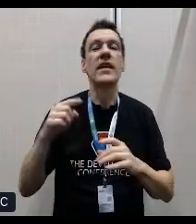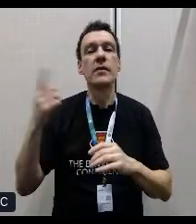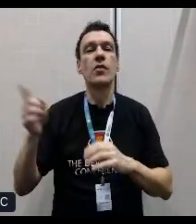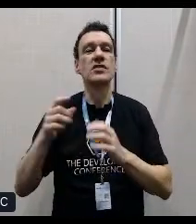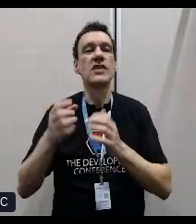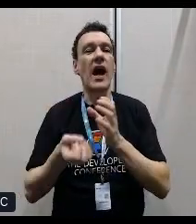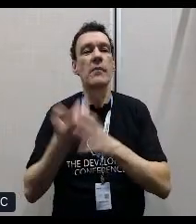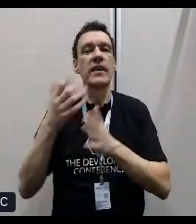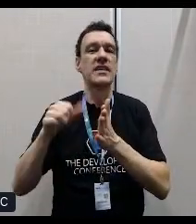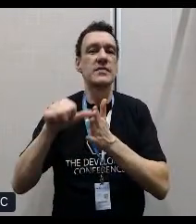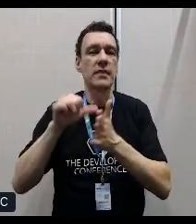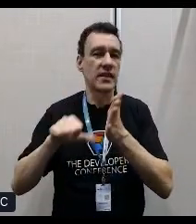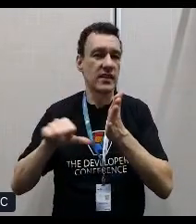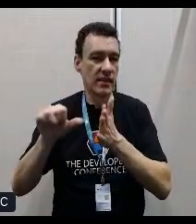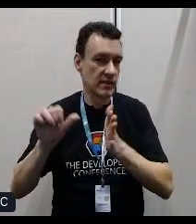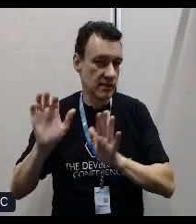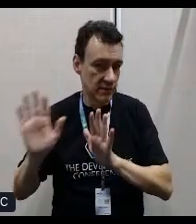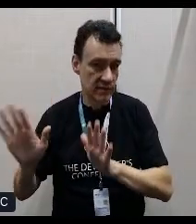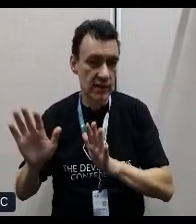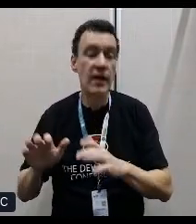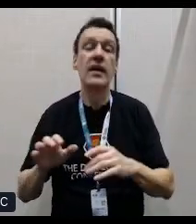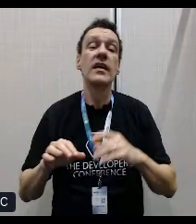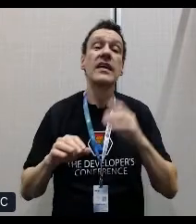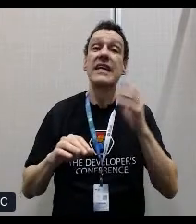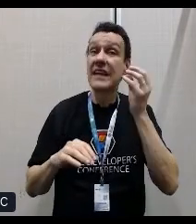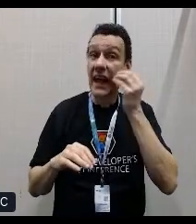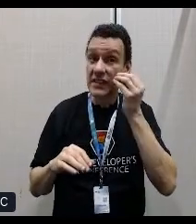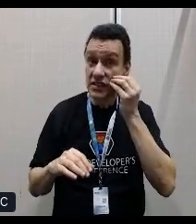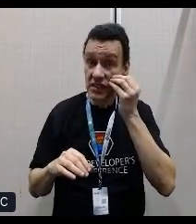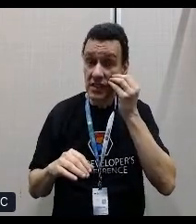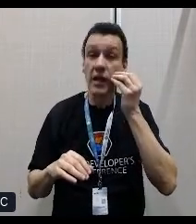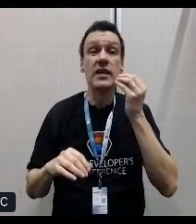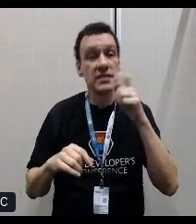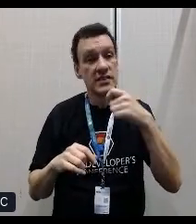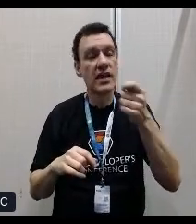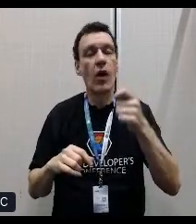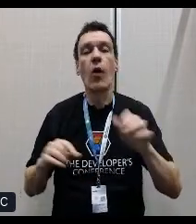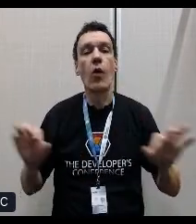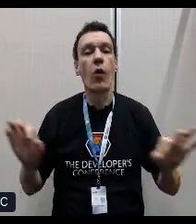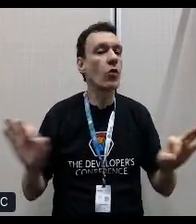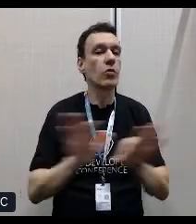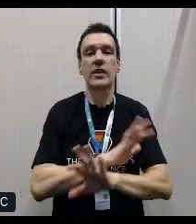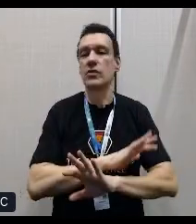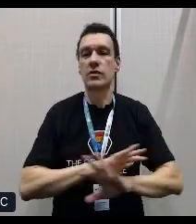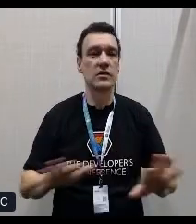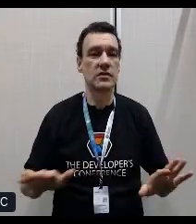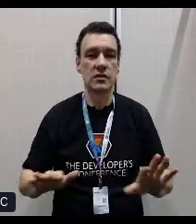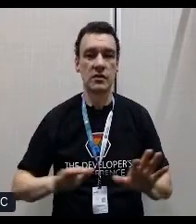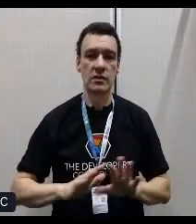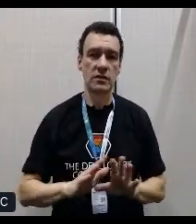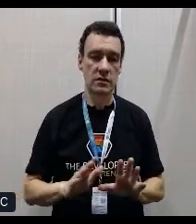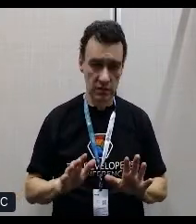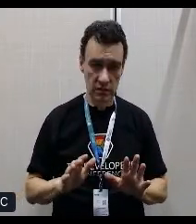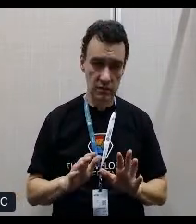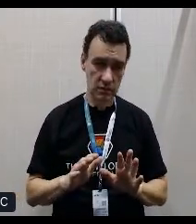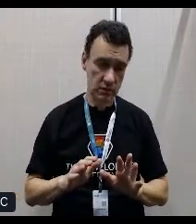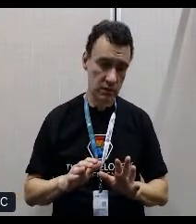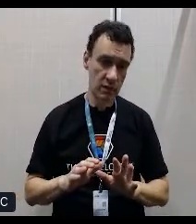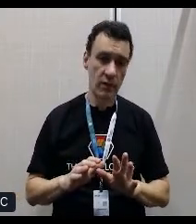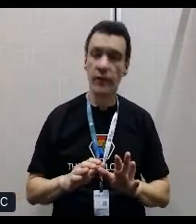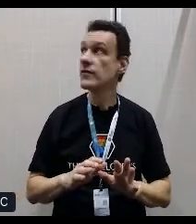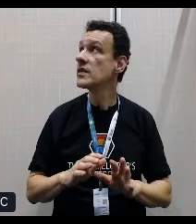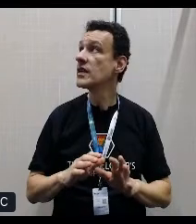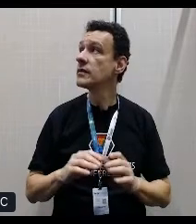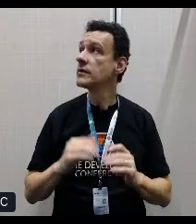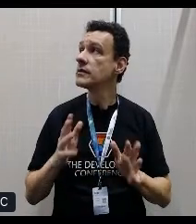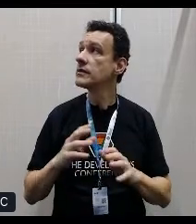faz parte da definição de concluído lá dentro do to-do, quando a gente terminou de